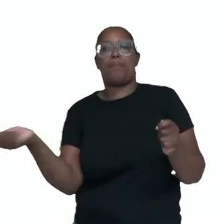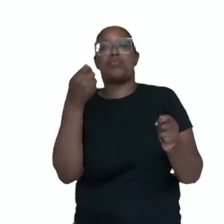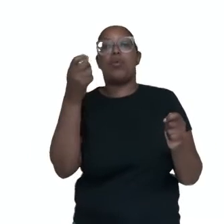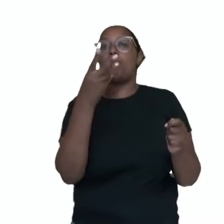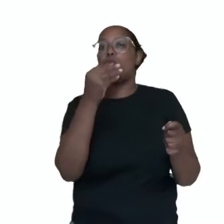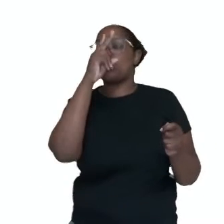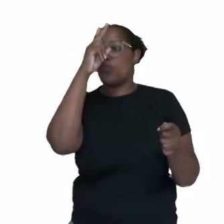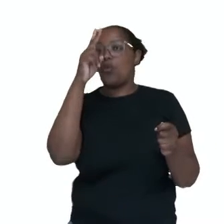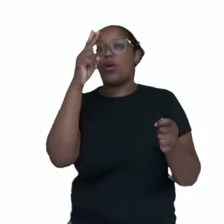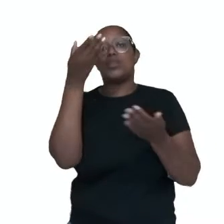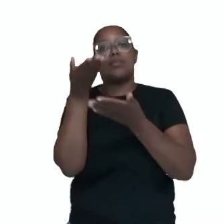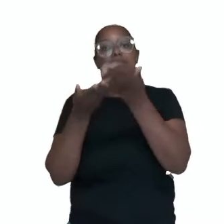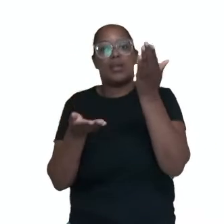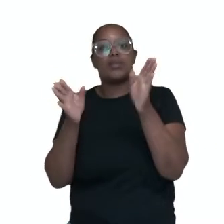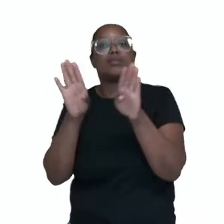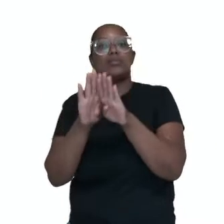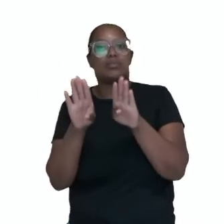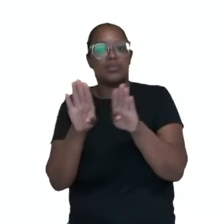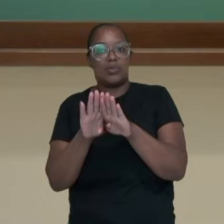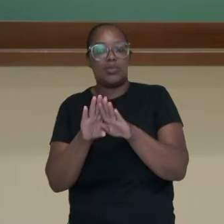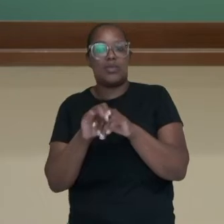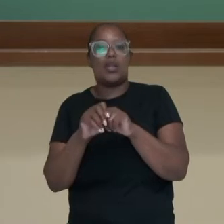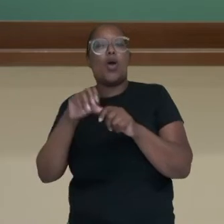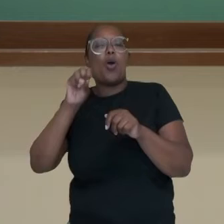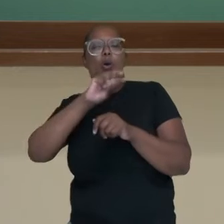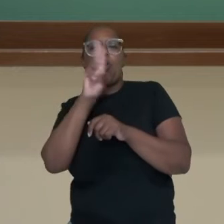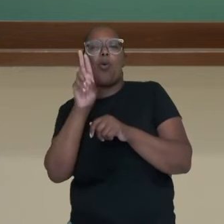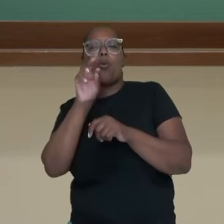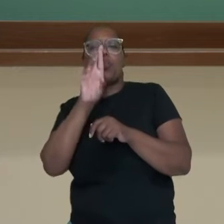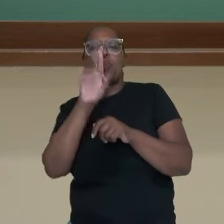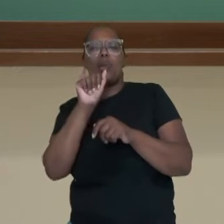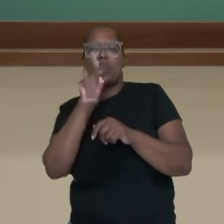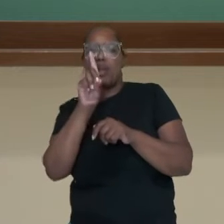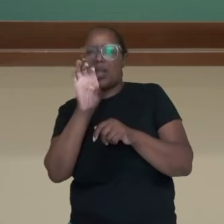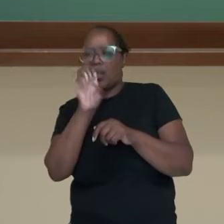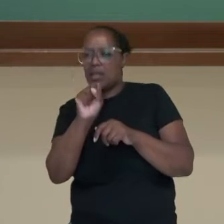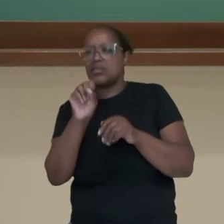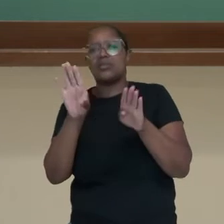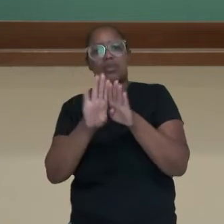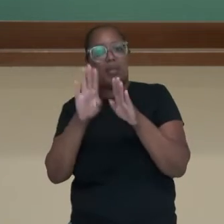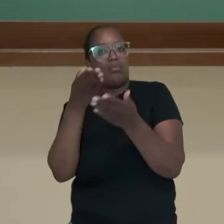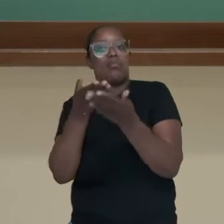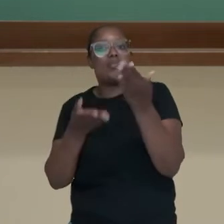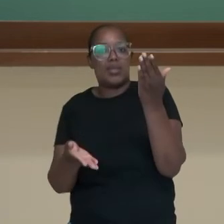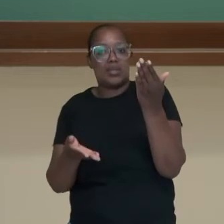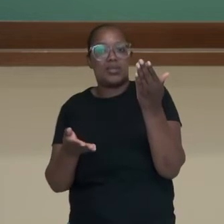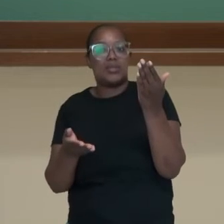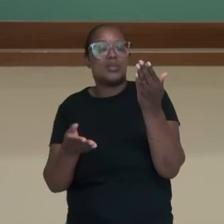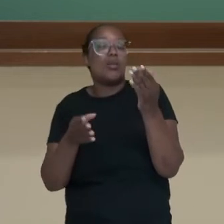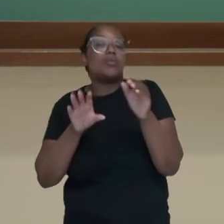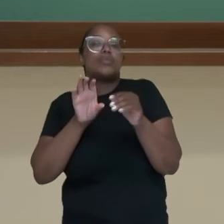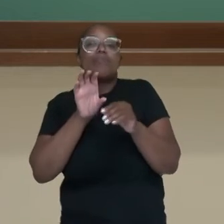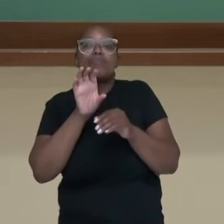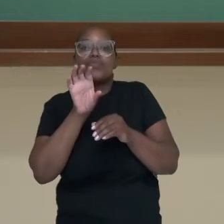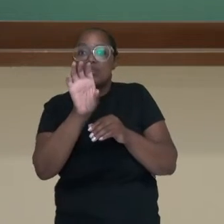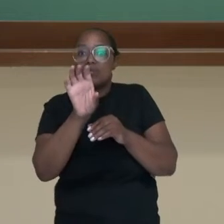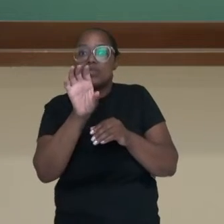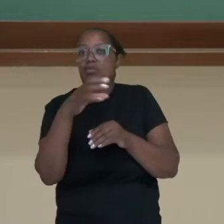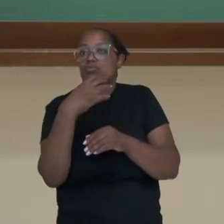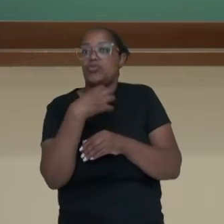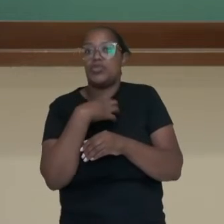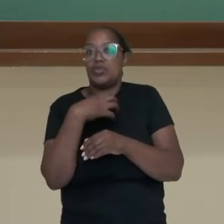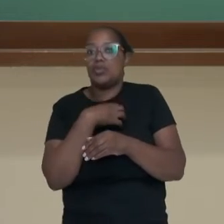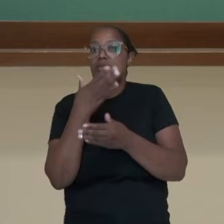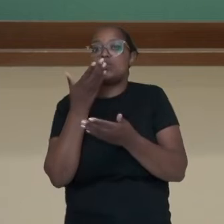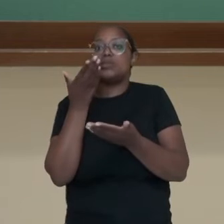movimenta ou toca a mesa nas redes ou nos suportes, né? Então, dessa maneira é que